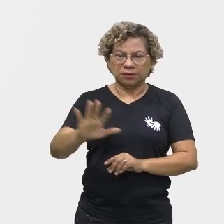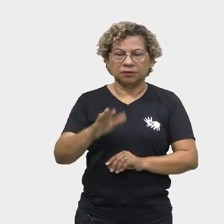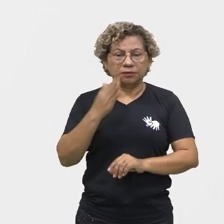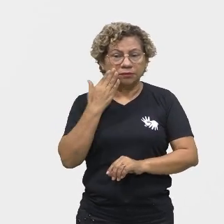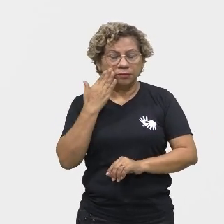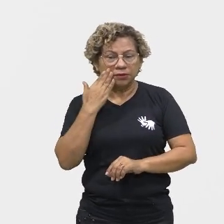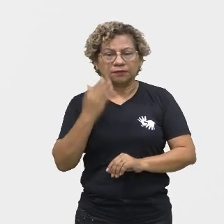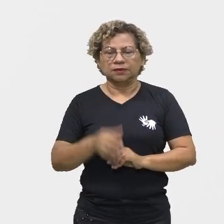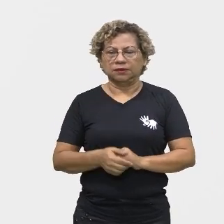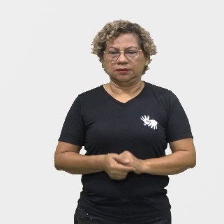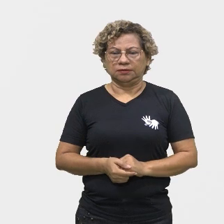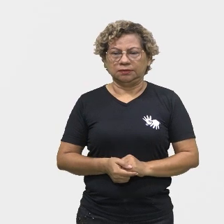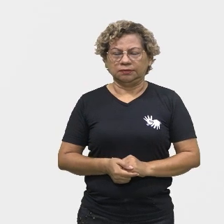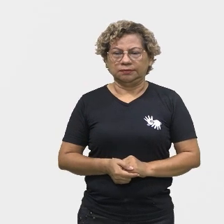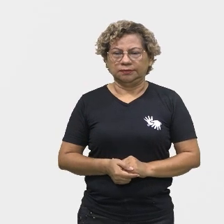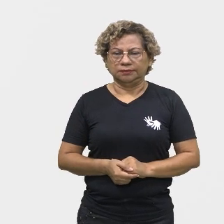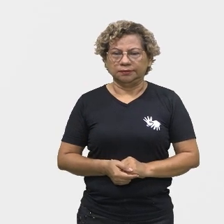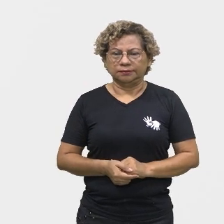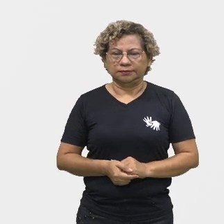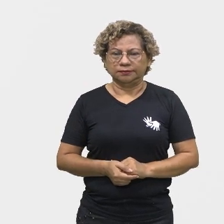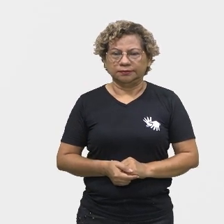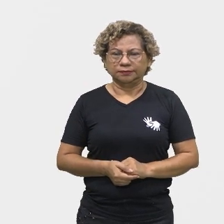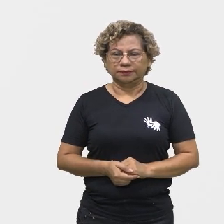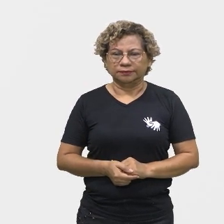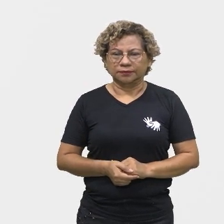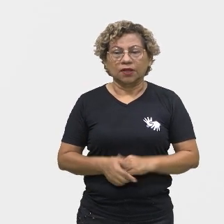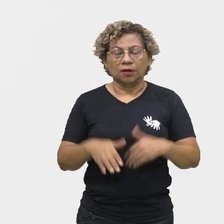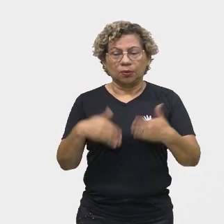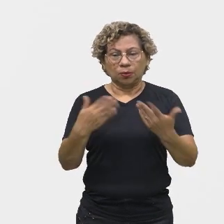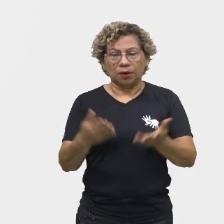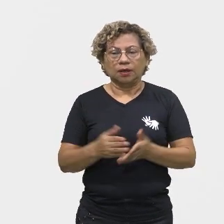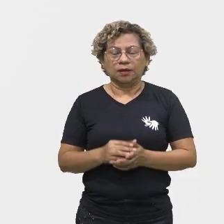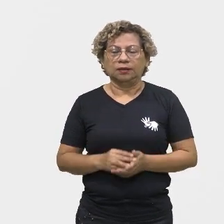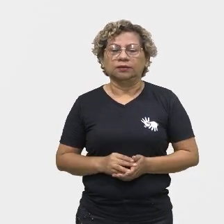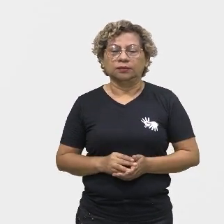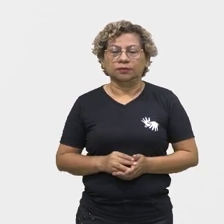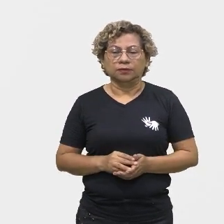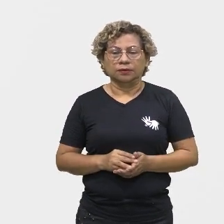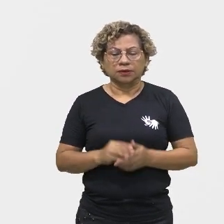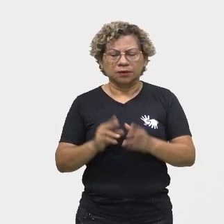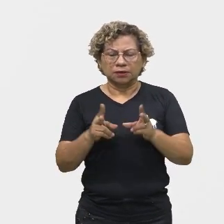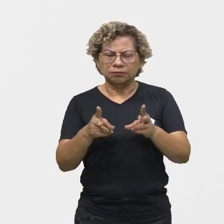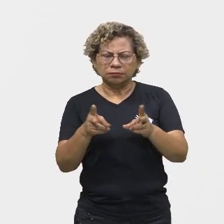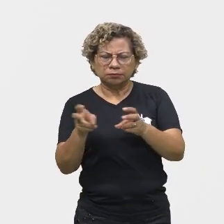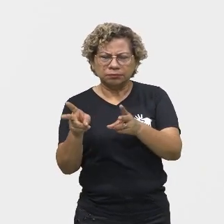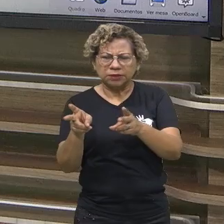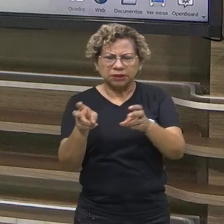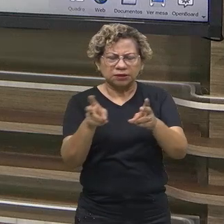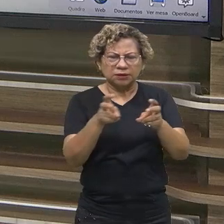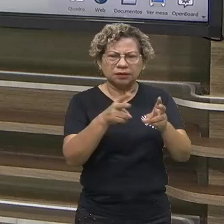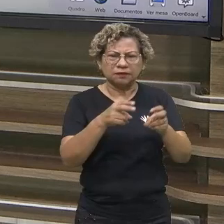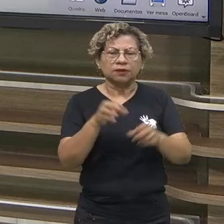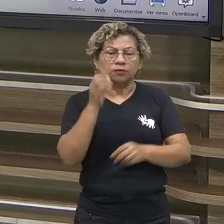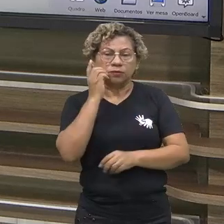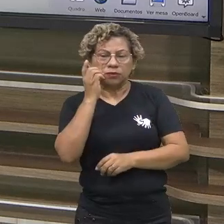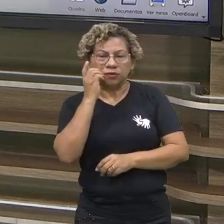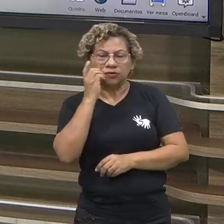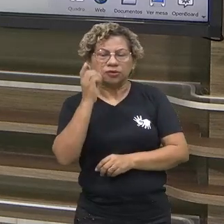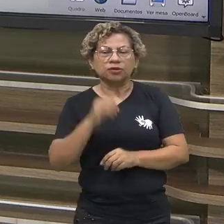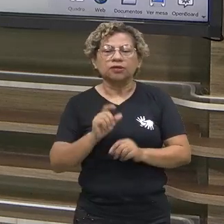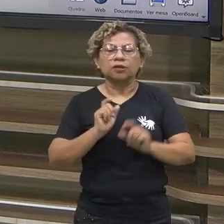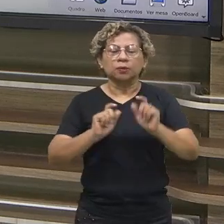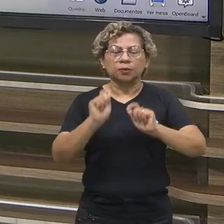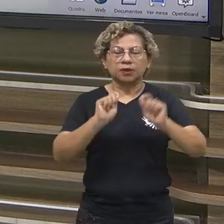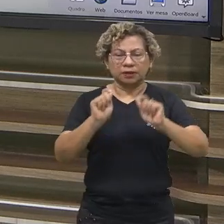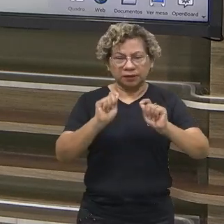aí, faz referência? Quando a gente observa no nosso entorno, a gente vai começar a perceber